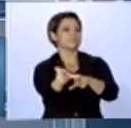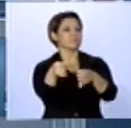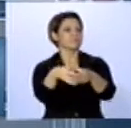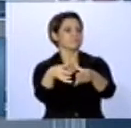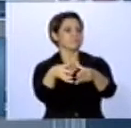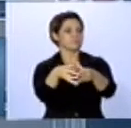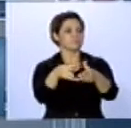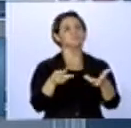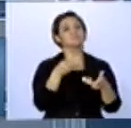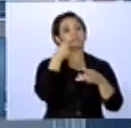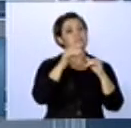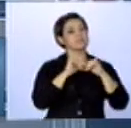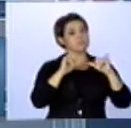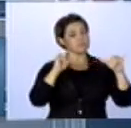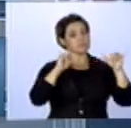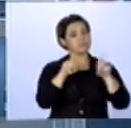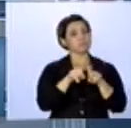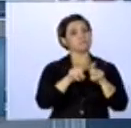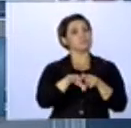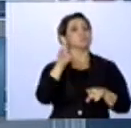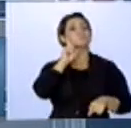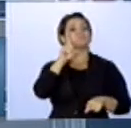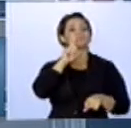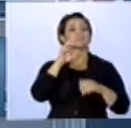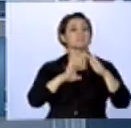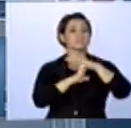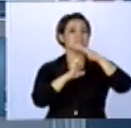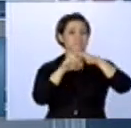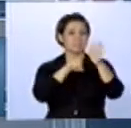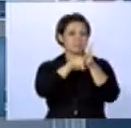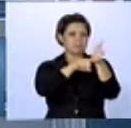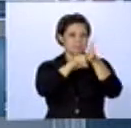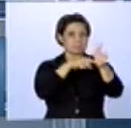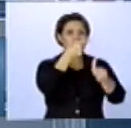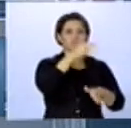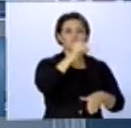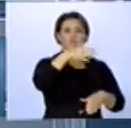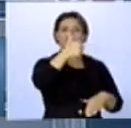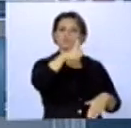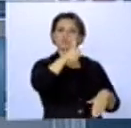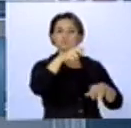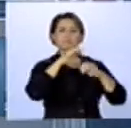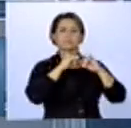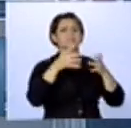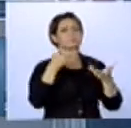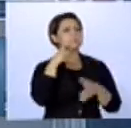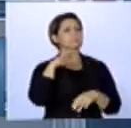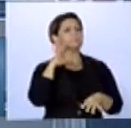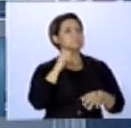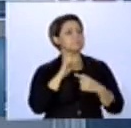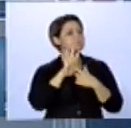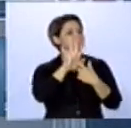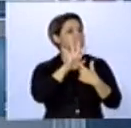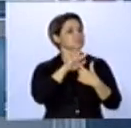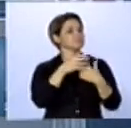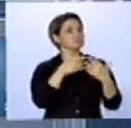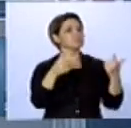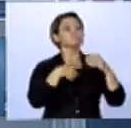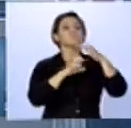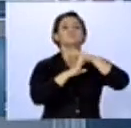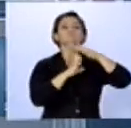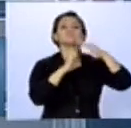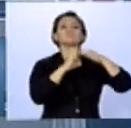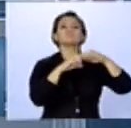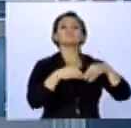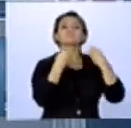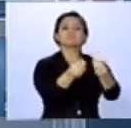qualquer lugar International no ano de 2011 um dado curioso interessante é das empresas